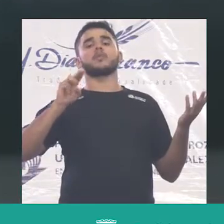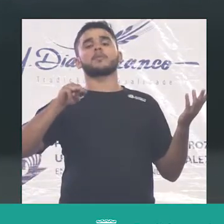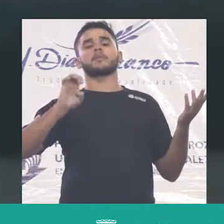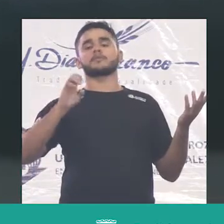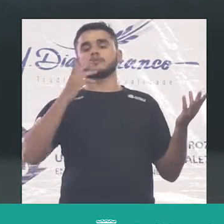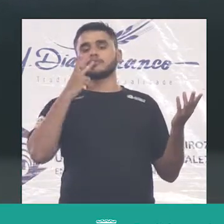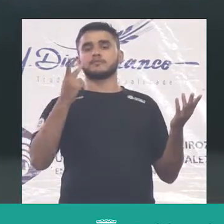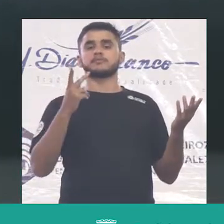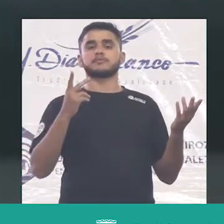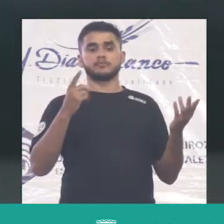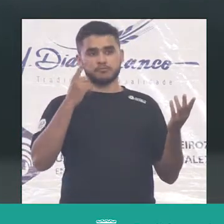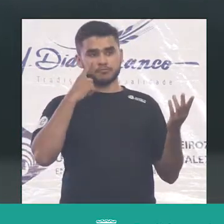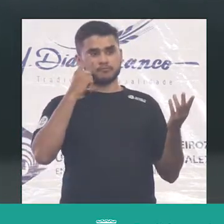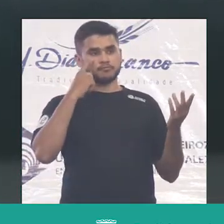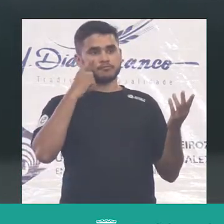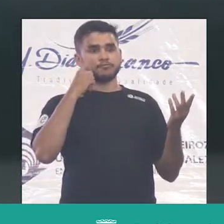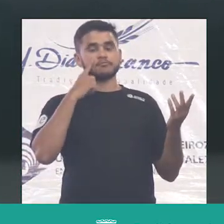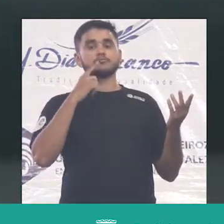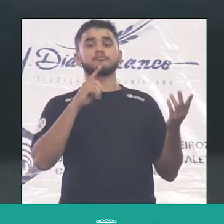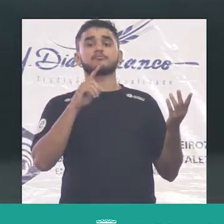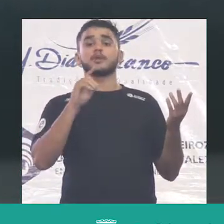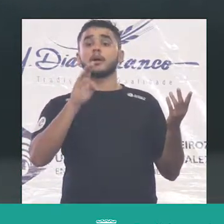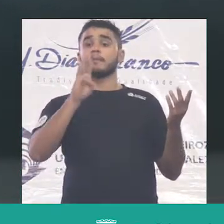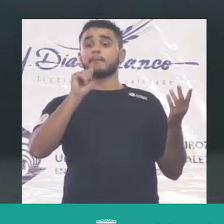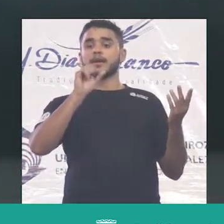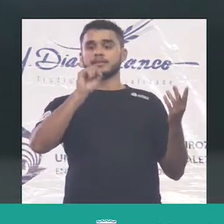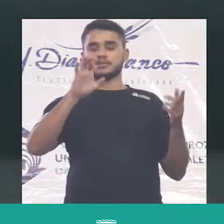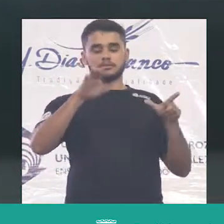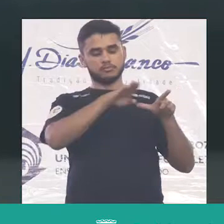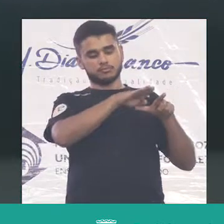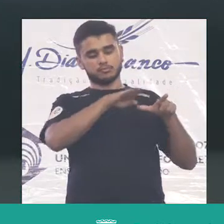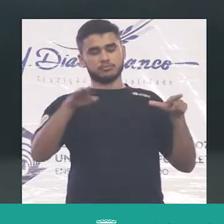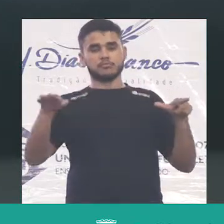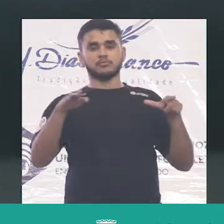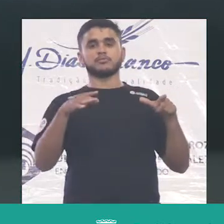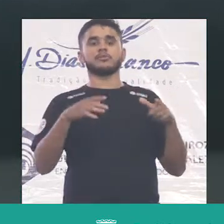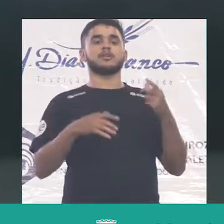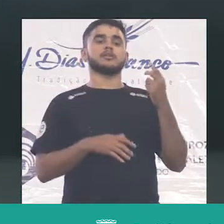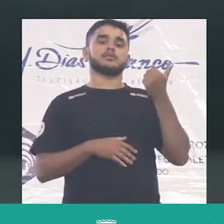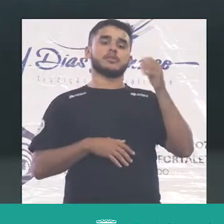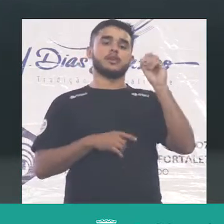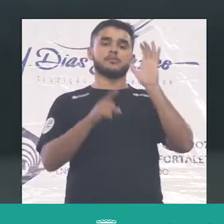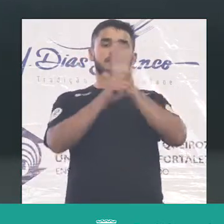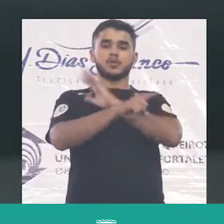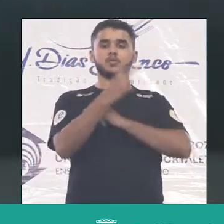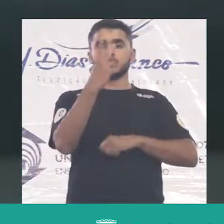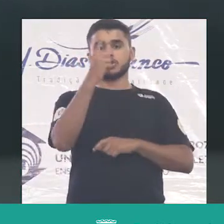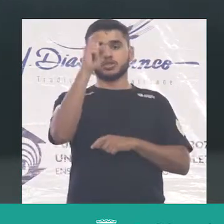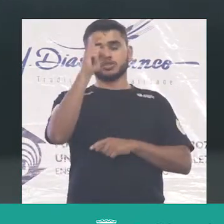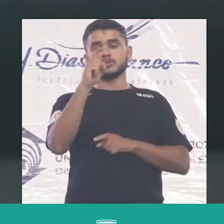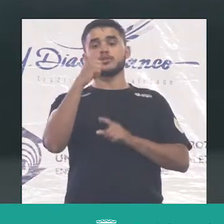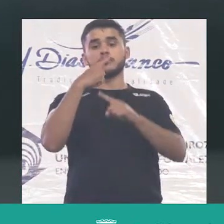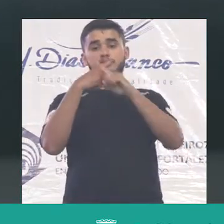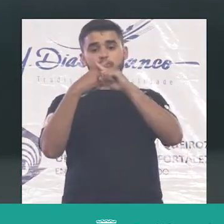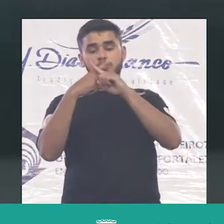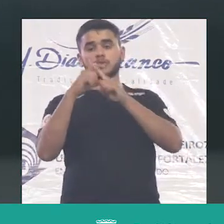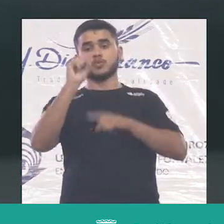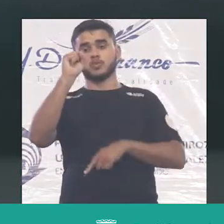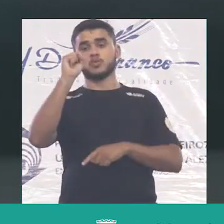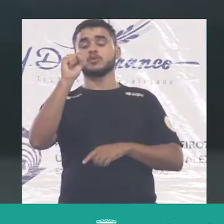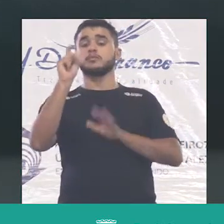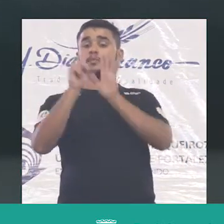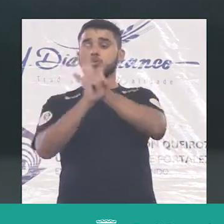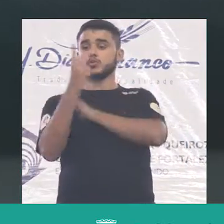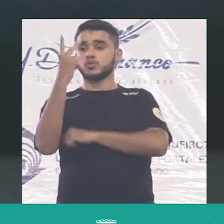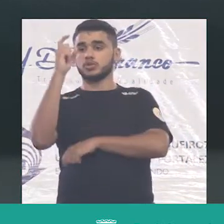base vezes a altura, é só multiplicar as 3 informações. 10 menos 2x, multiplicado por 8 menos 2x, multiplicado